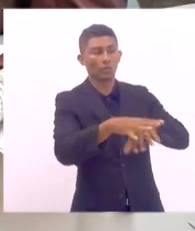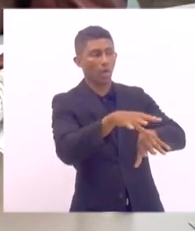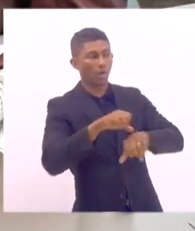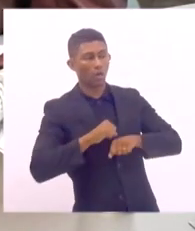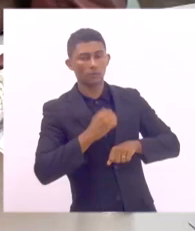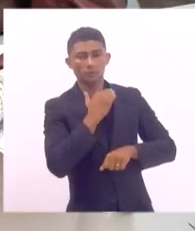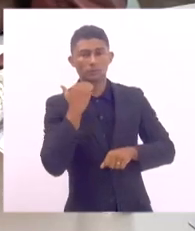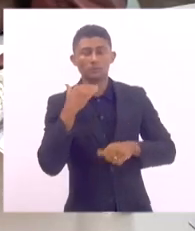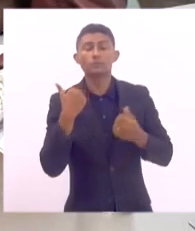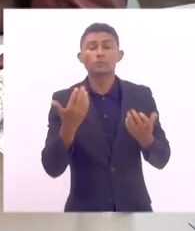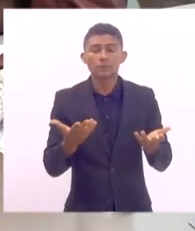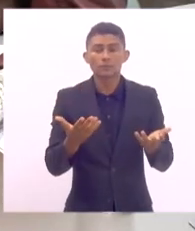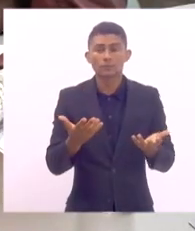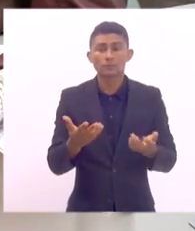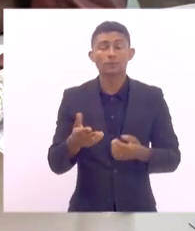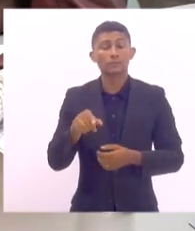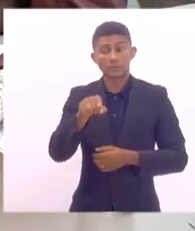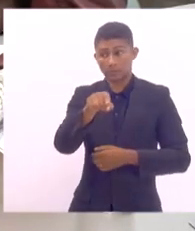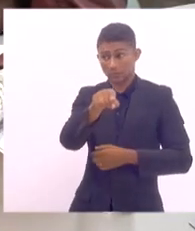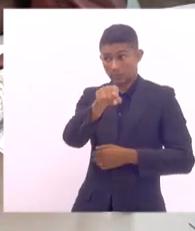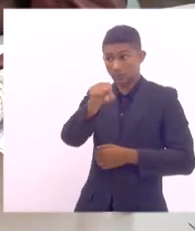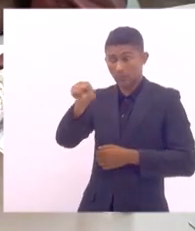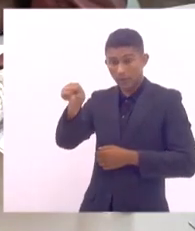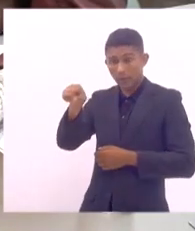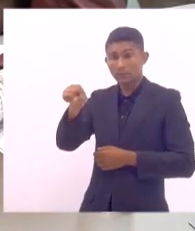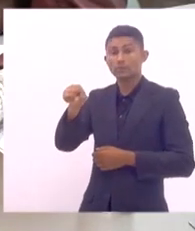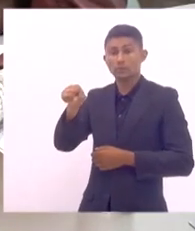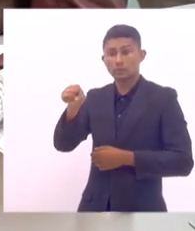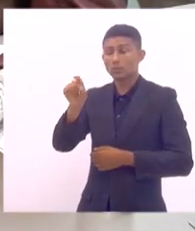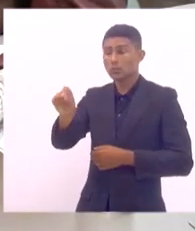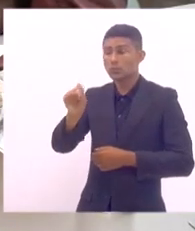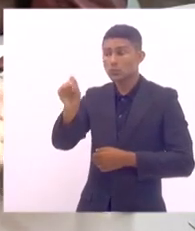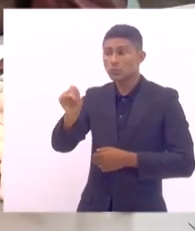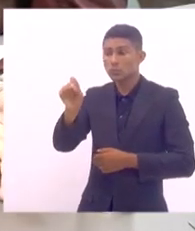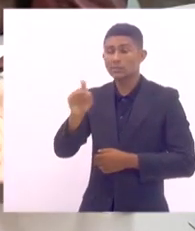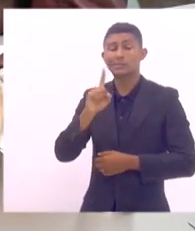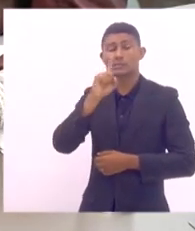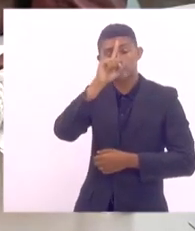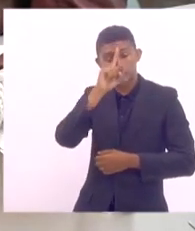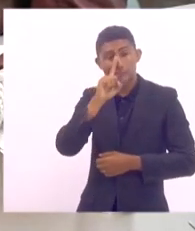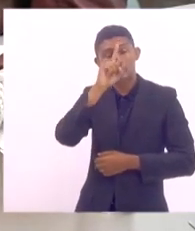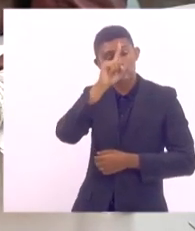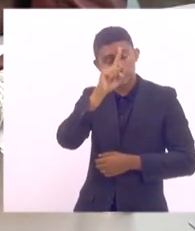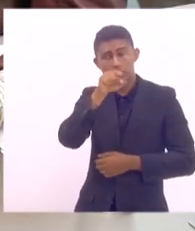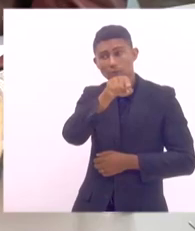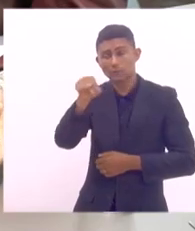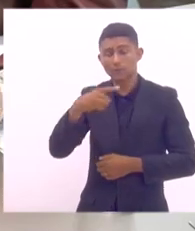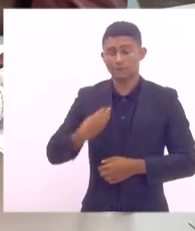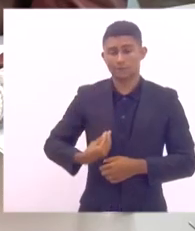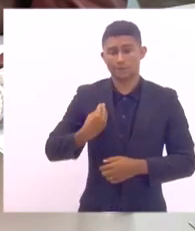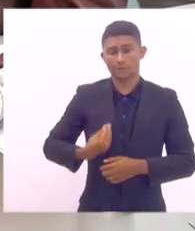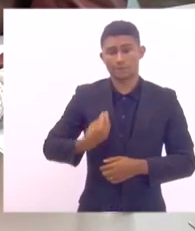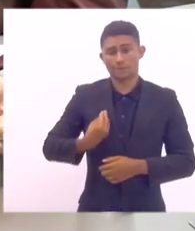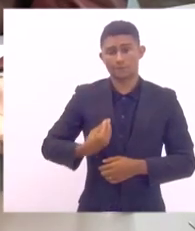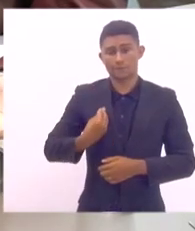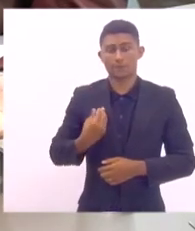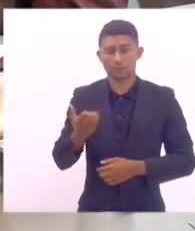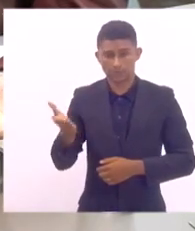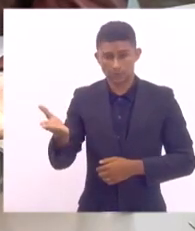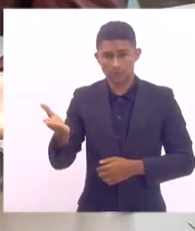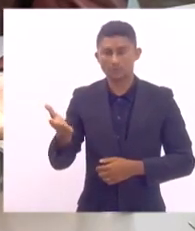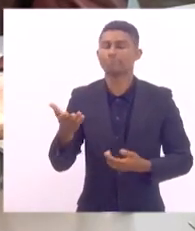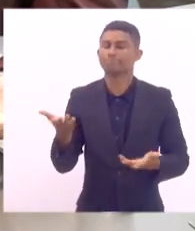a saída? Em que estejam em situação de vulnerabilidade, risco pessoal e social. Então, você